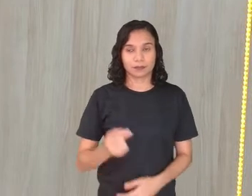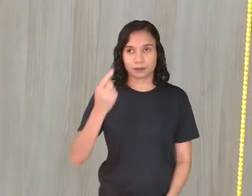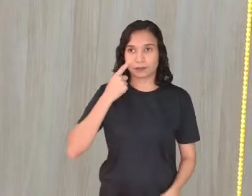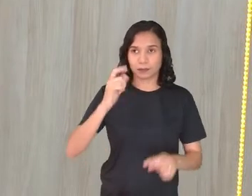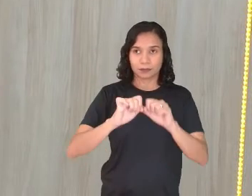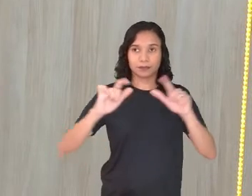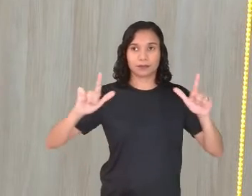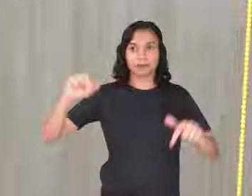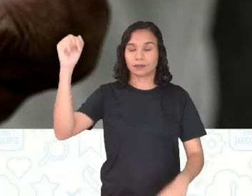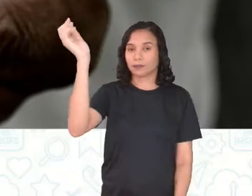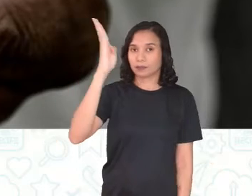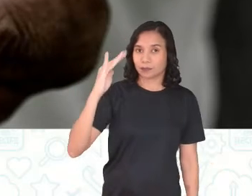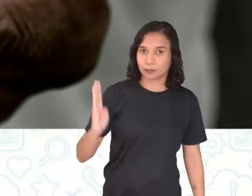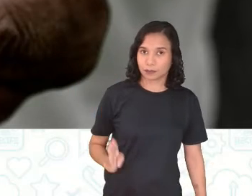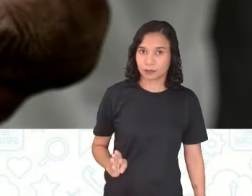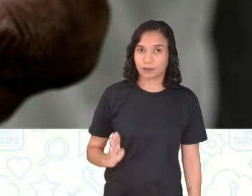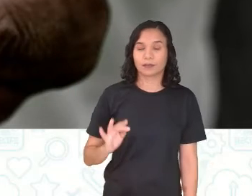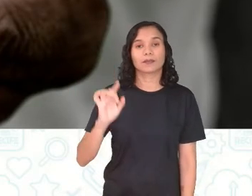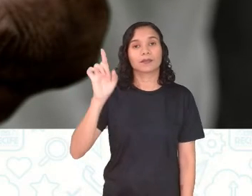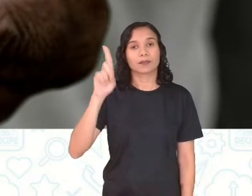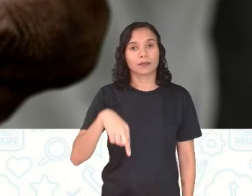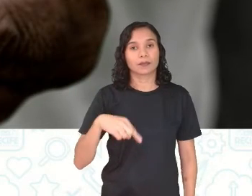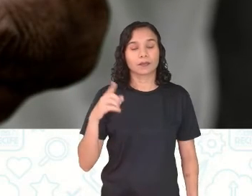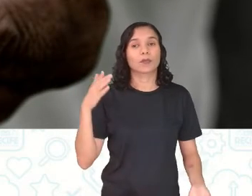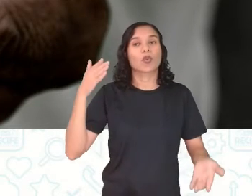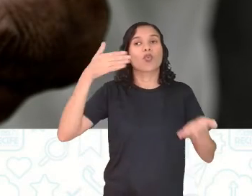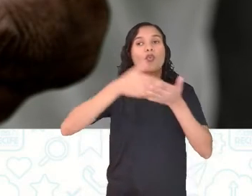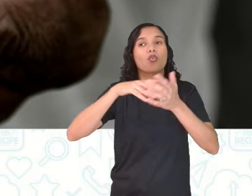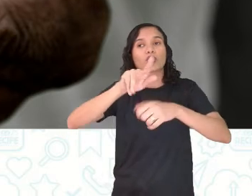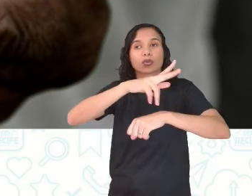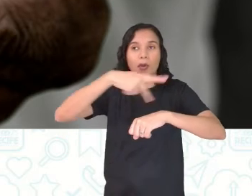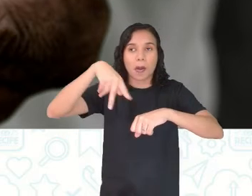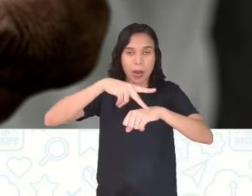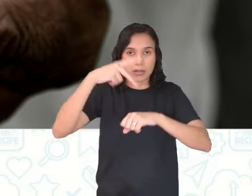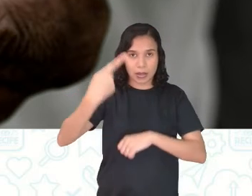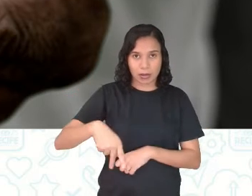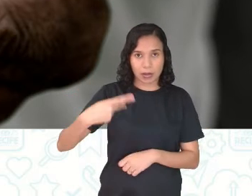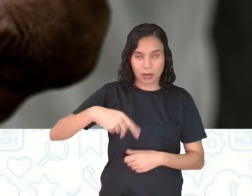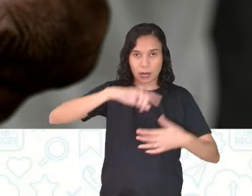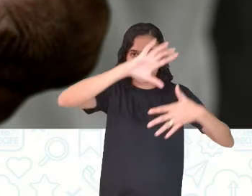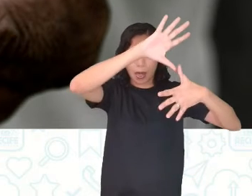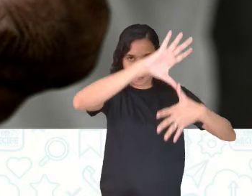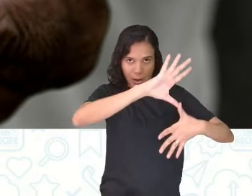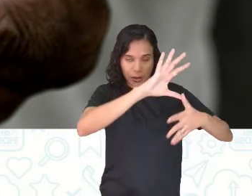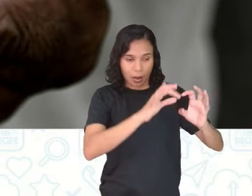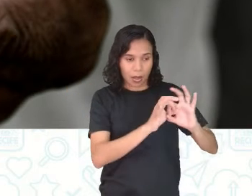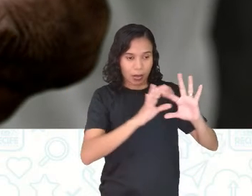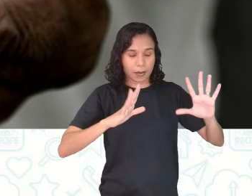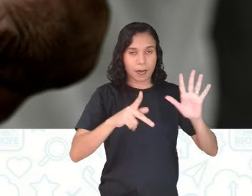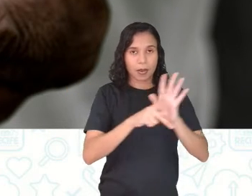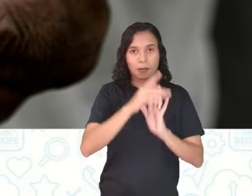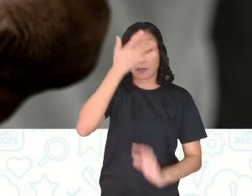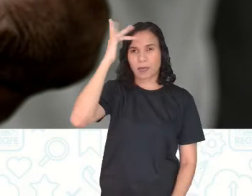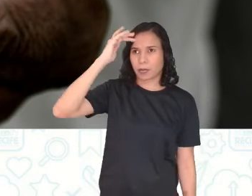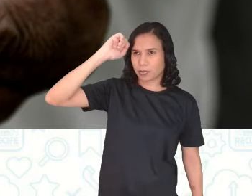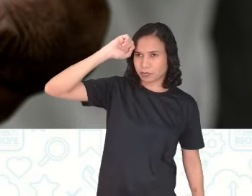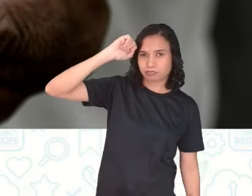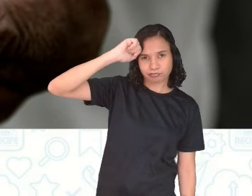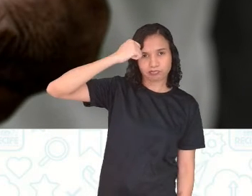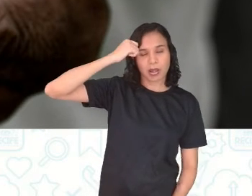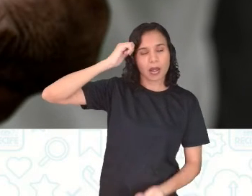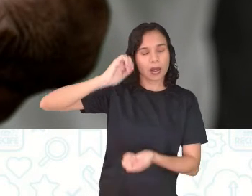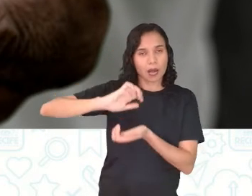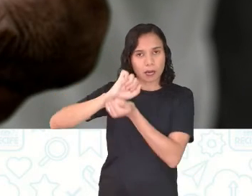na tela. O Brasil foi o último país das Américas a libertar seus escravos, né?